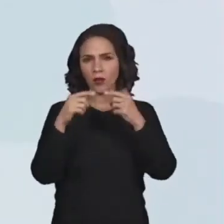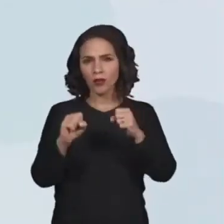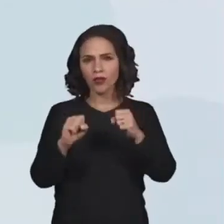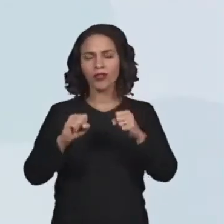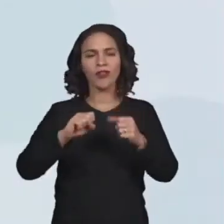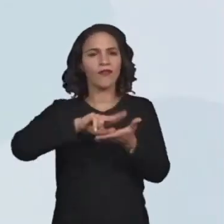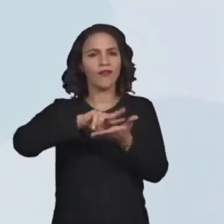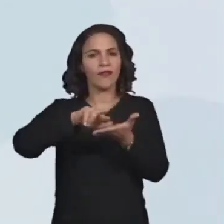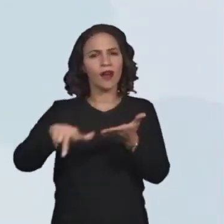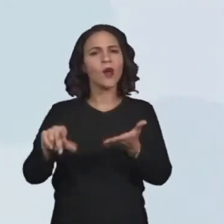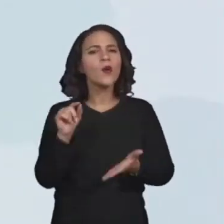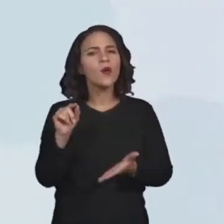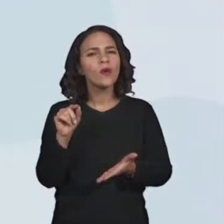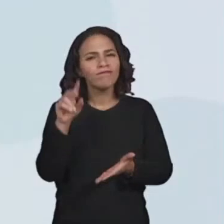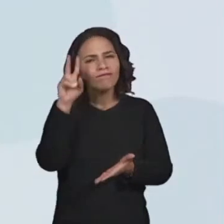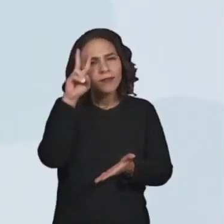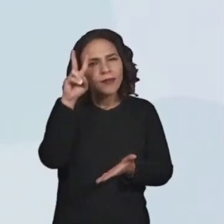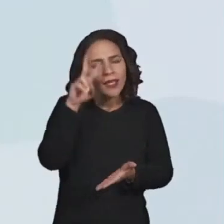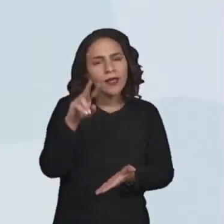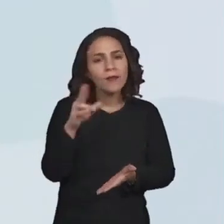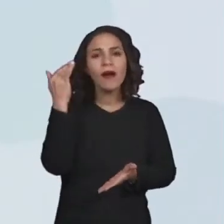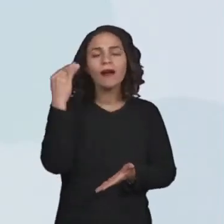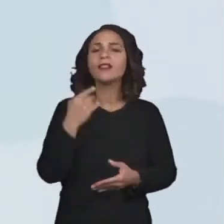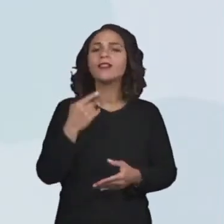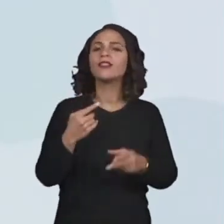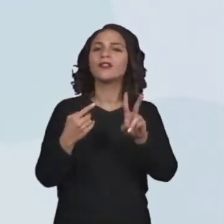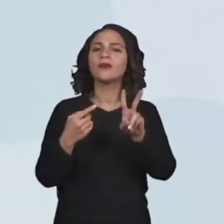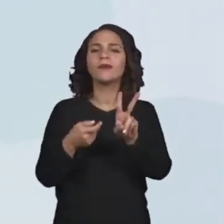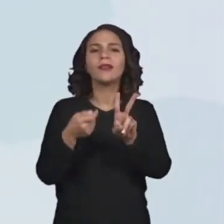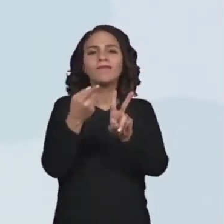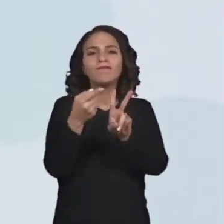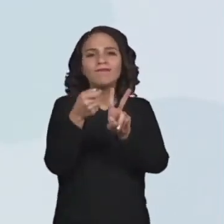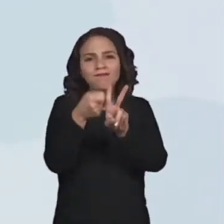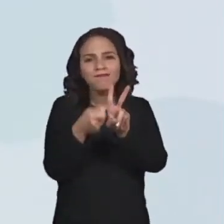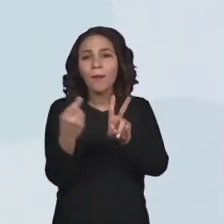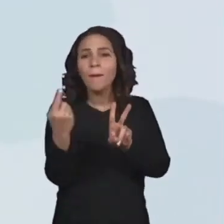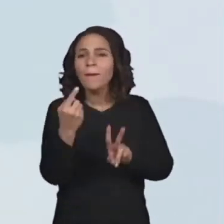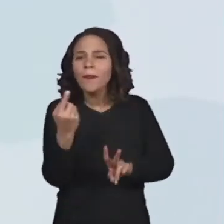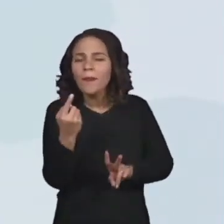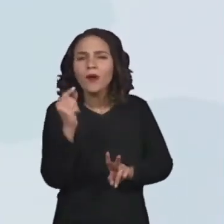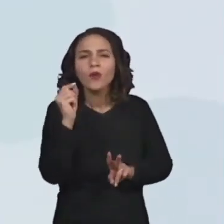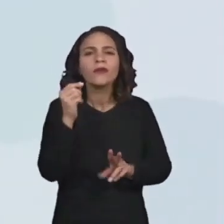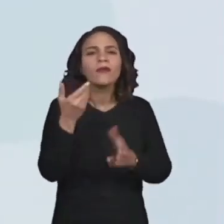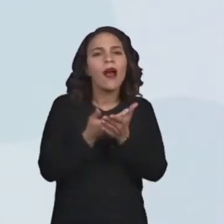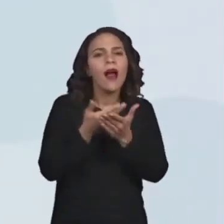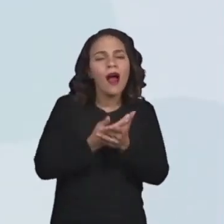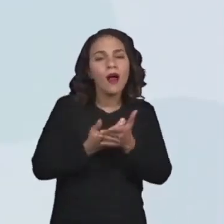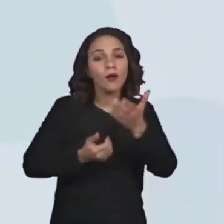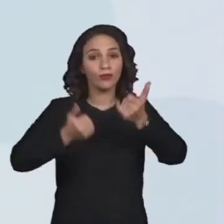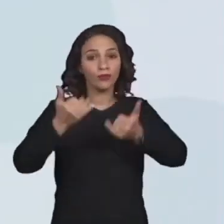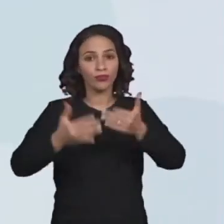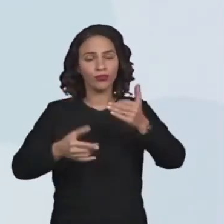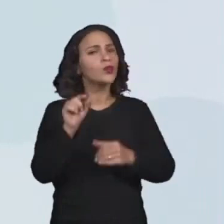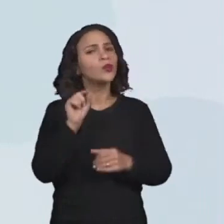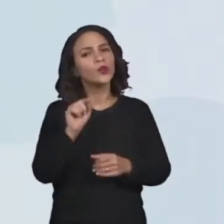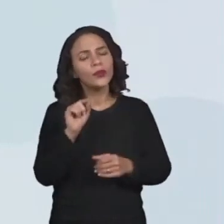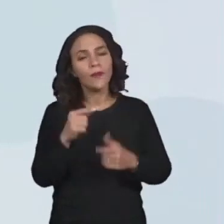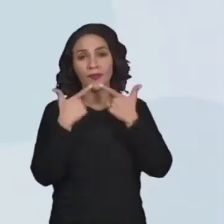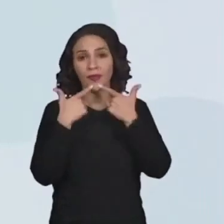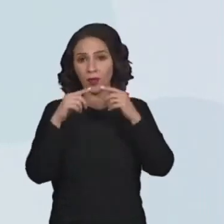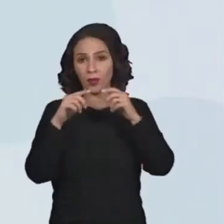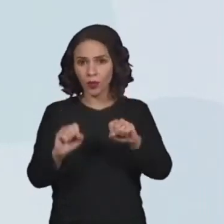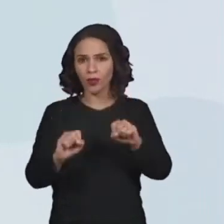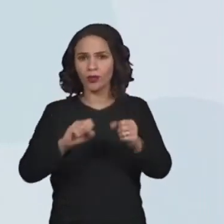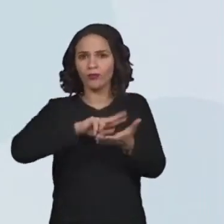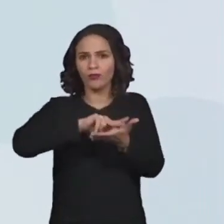recordam? Lembrem-se, pensem lá do primeiro bimestre da aula que nós tivemos. Variedade linguística são as variações que ocorrem